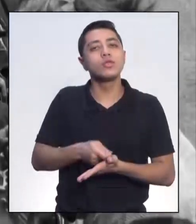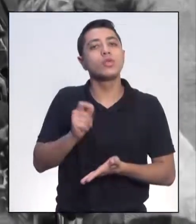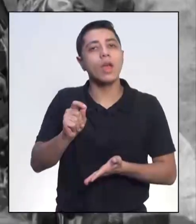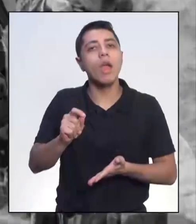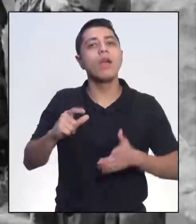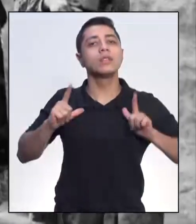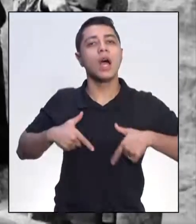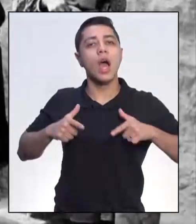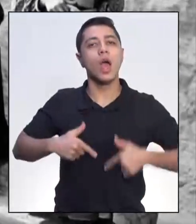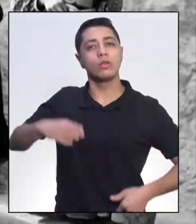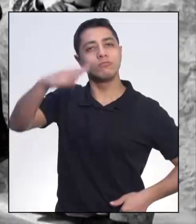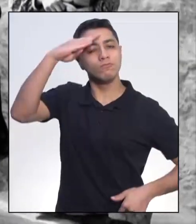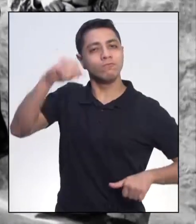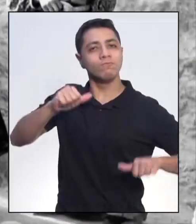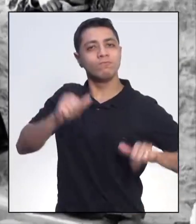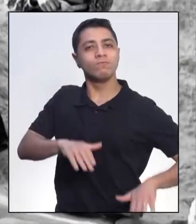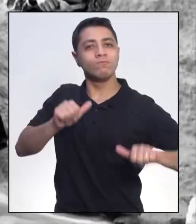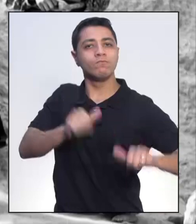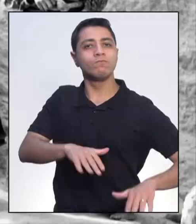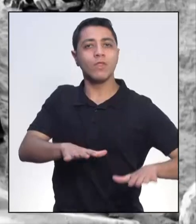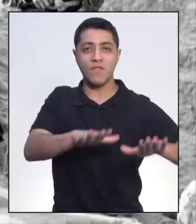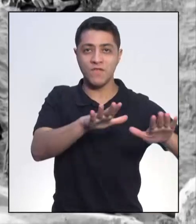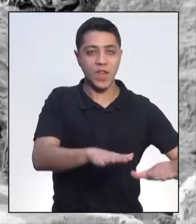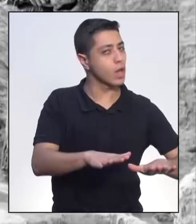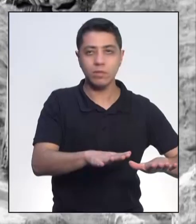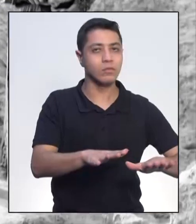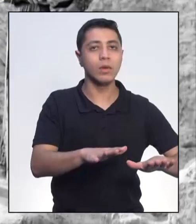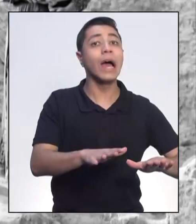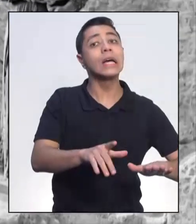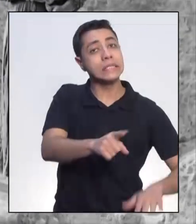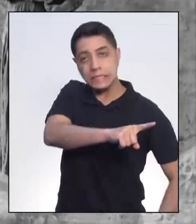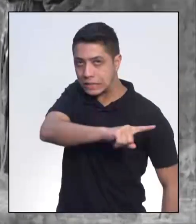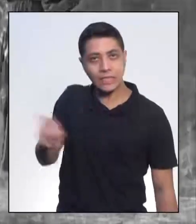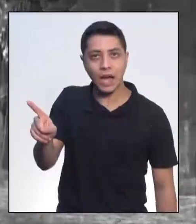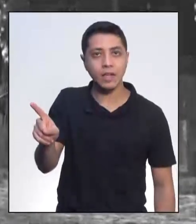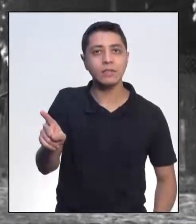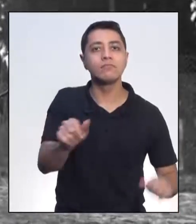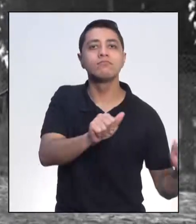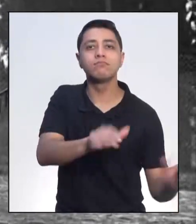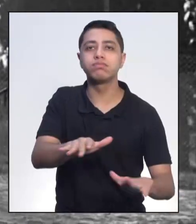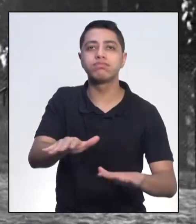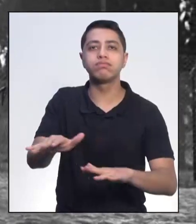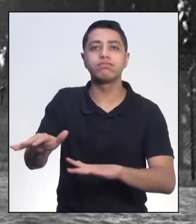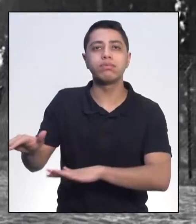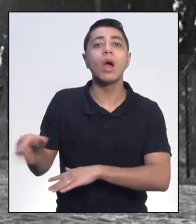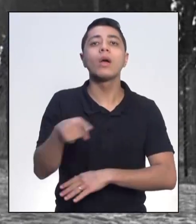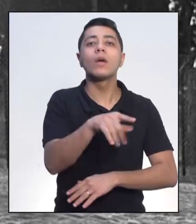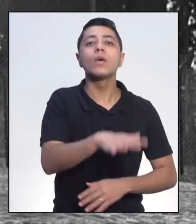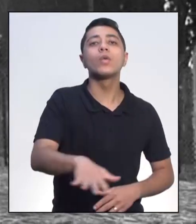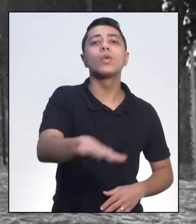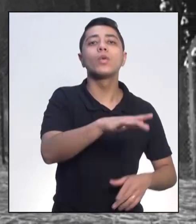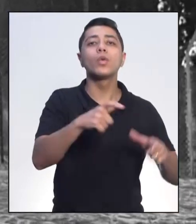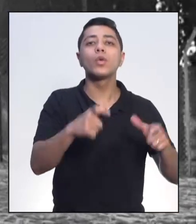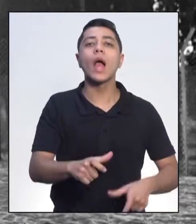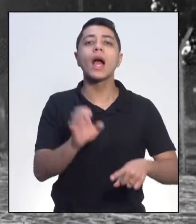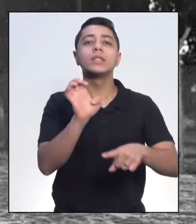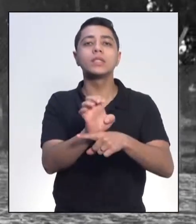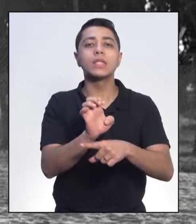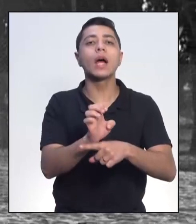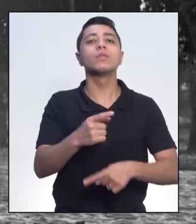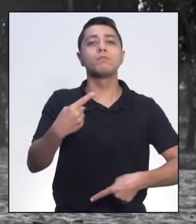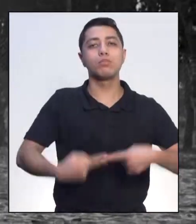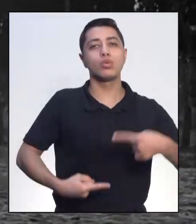ocupados e o reconhecimento da soberania, da integridade territorial e da independência política de todos os estados da região.